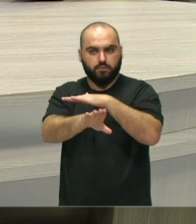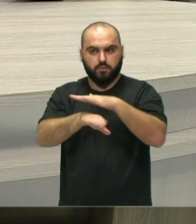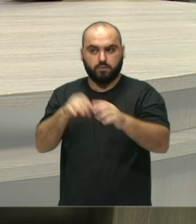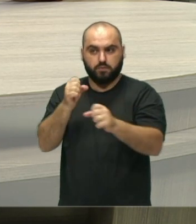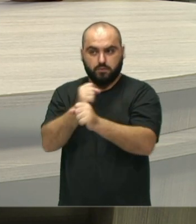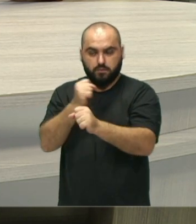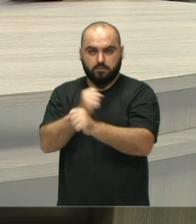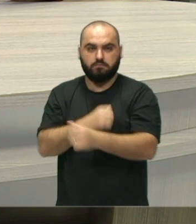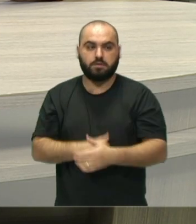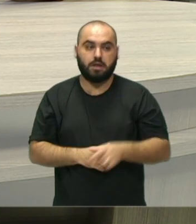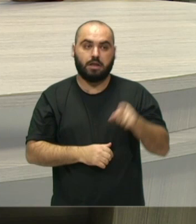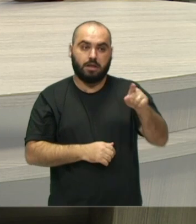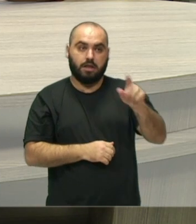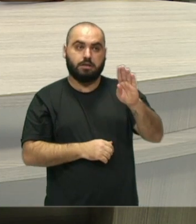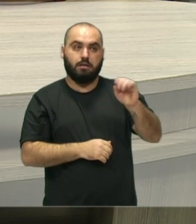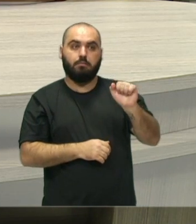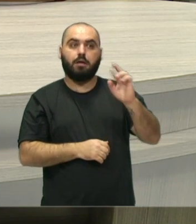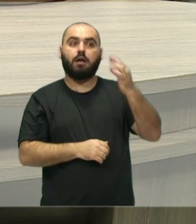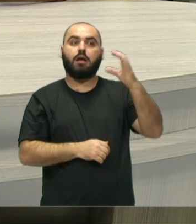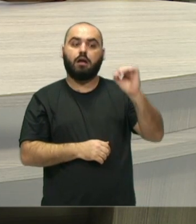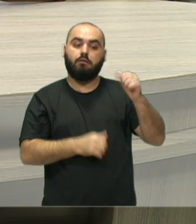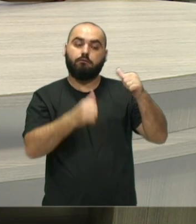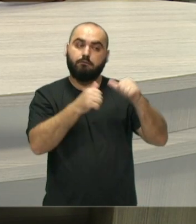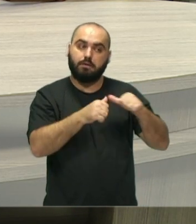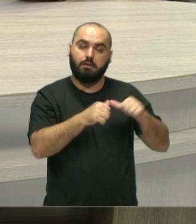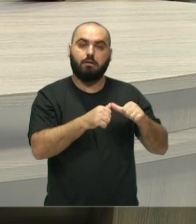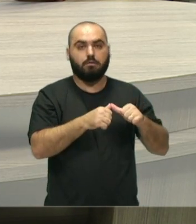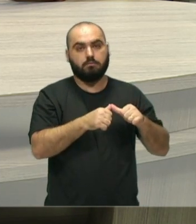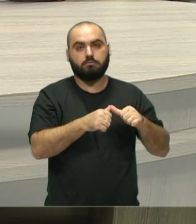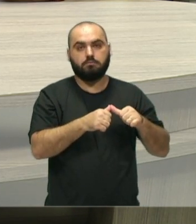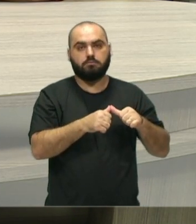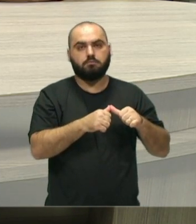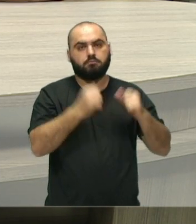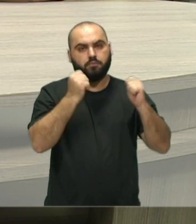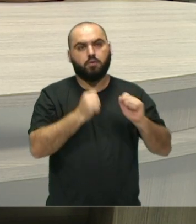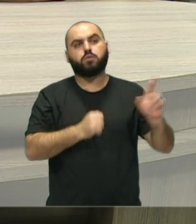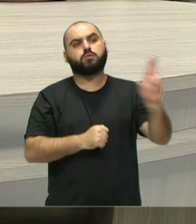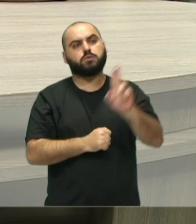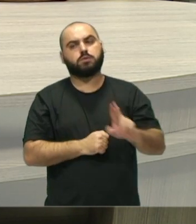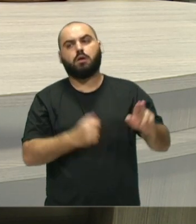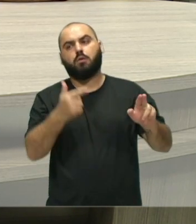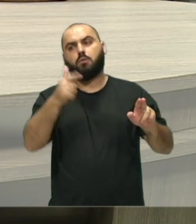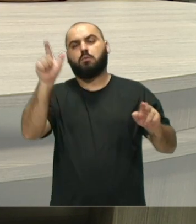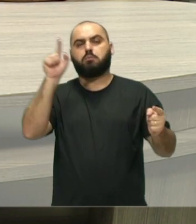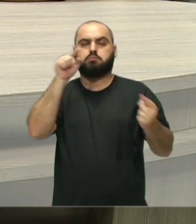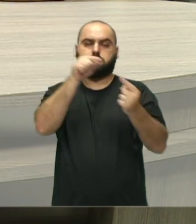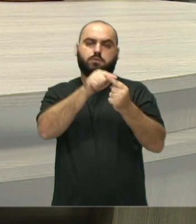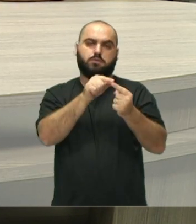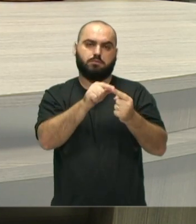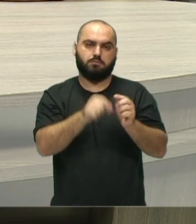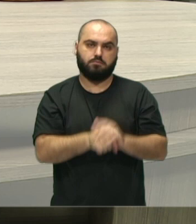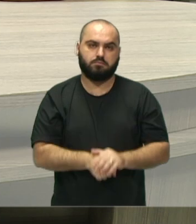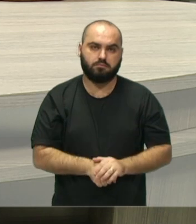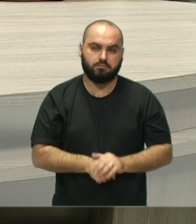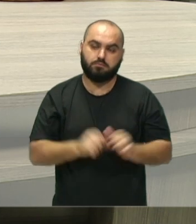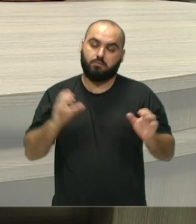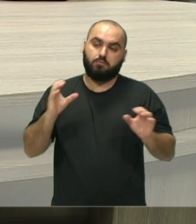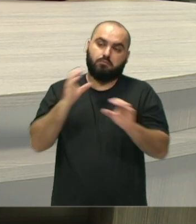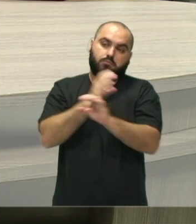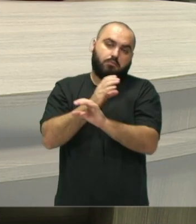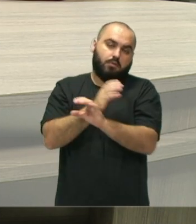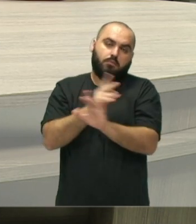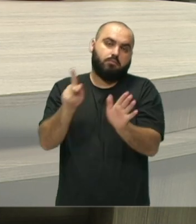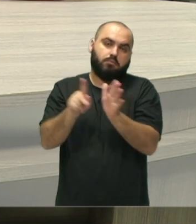após o túnel estar concluído. E aí ela poderá ser utilizada para essas outras finalidades. Um transporte complementar